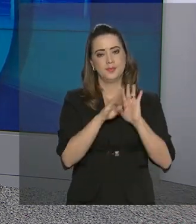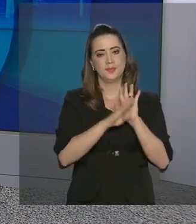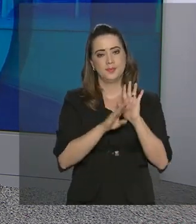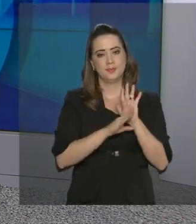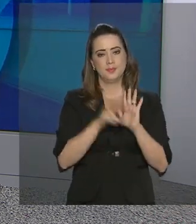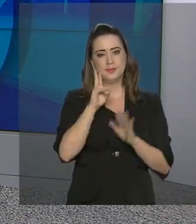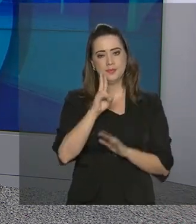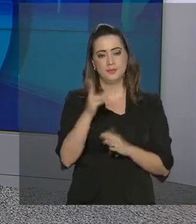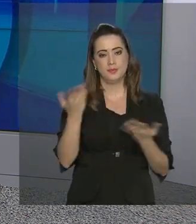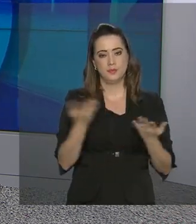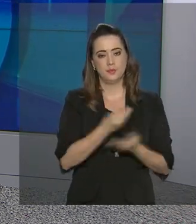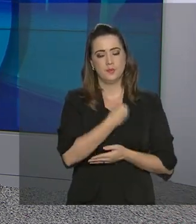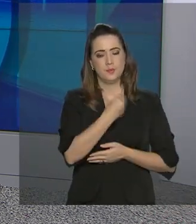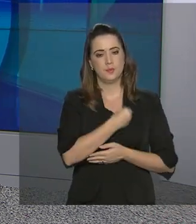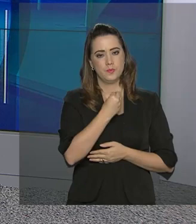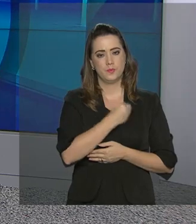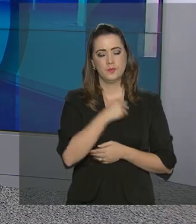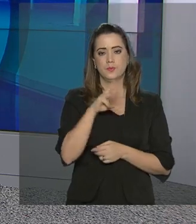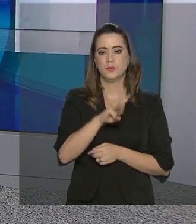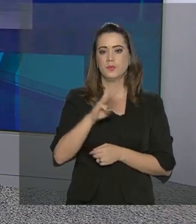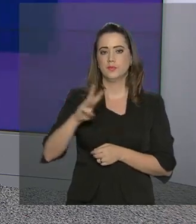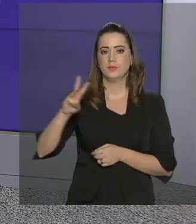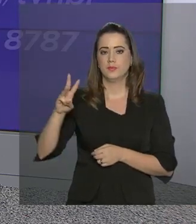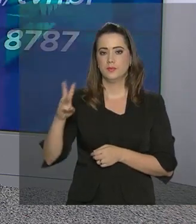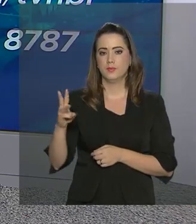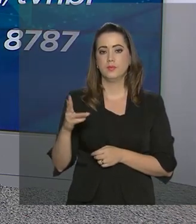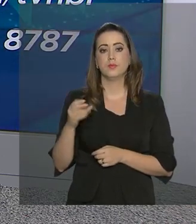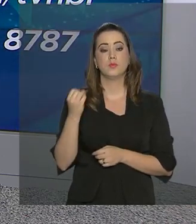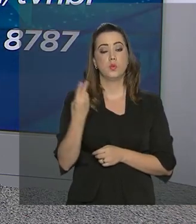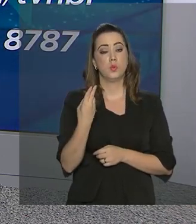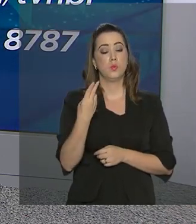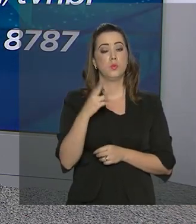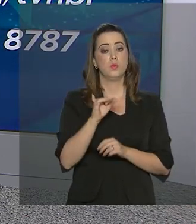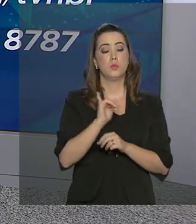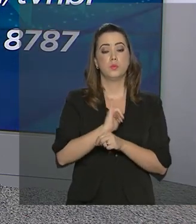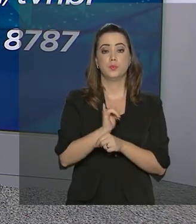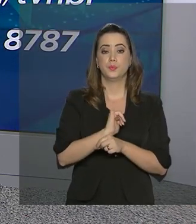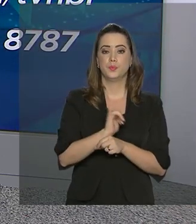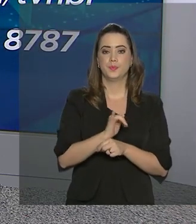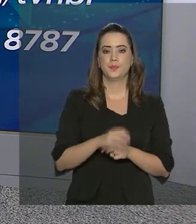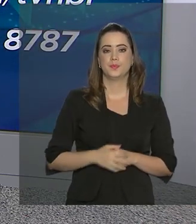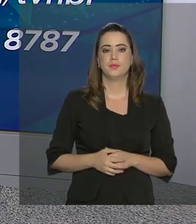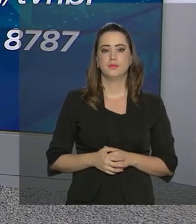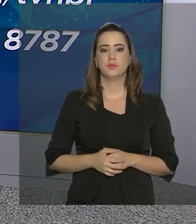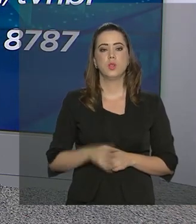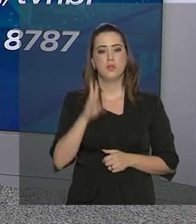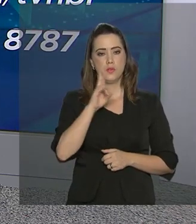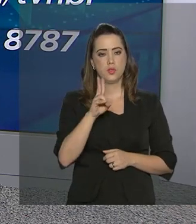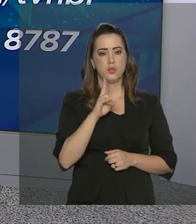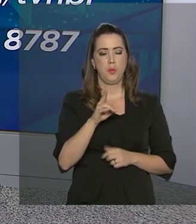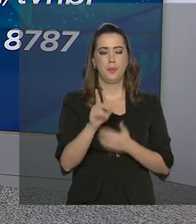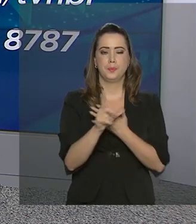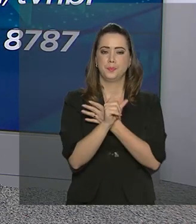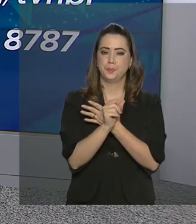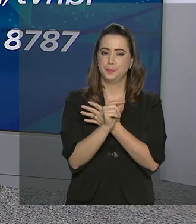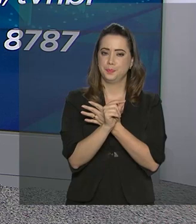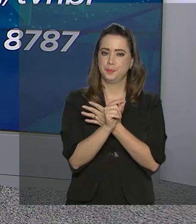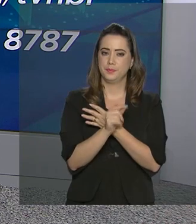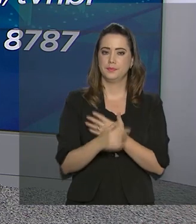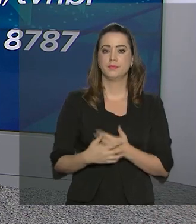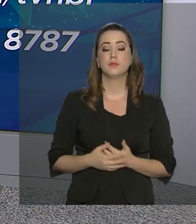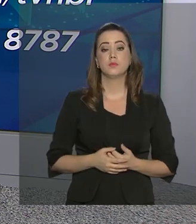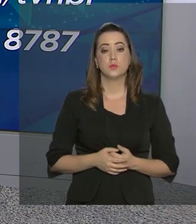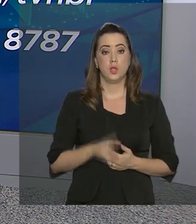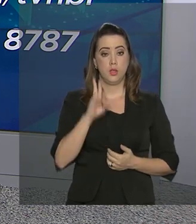Toda a nossa programação você acompanha ao vivo pelo site da NBR e pelo canal no YouTube. Acesse também o nosso perfil no